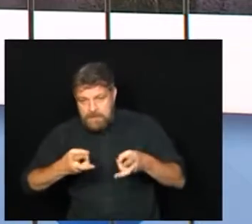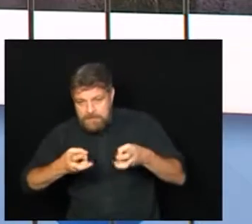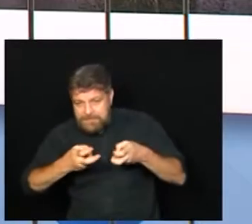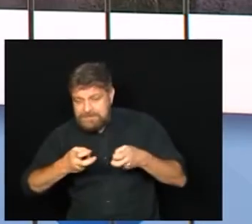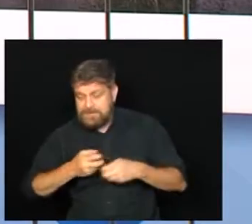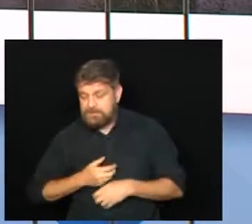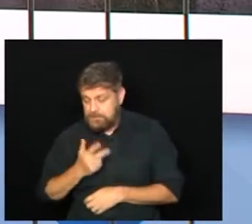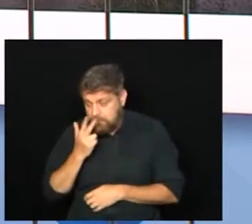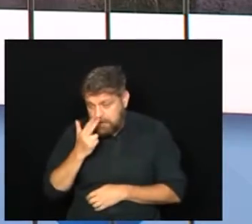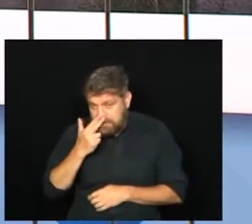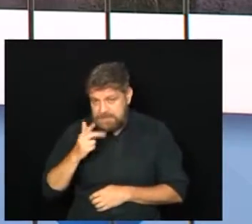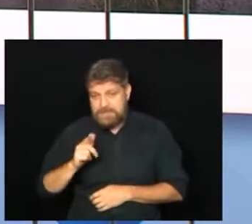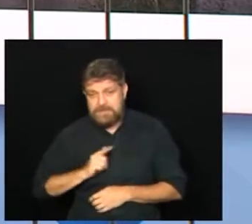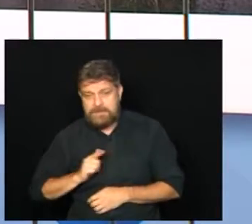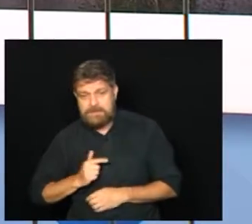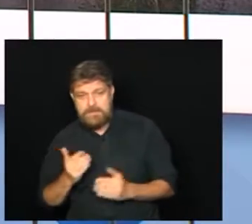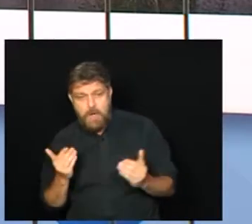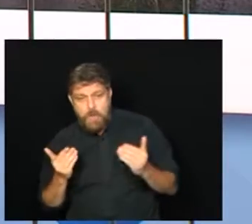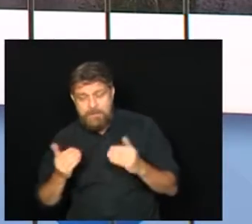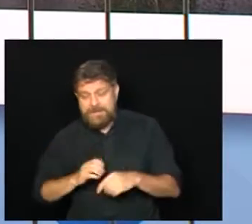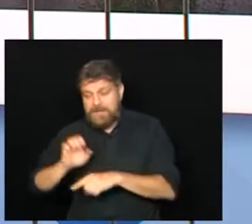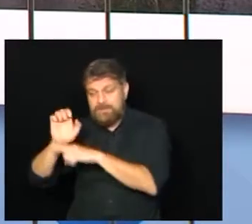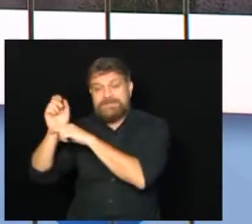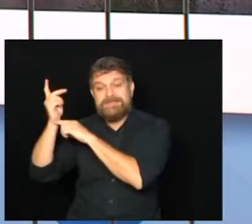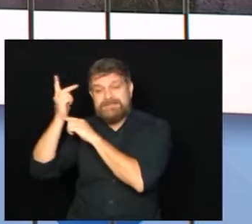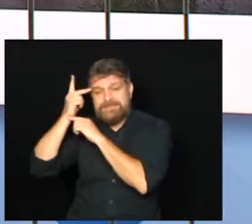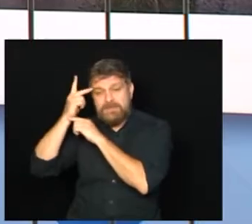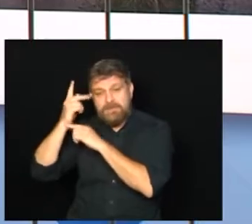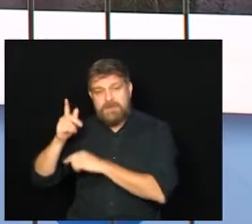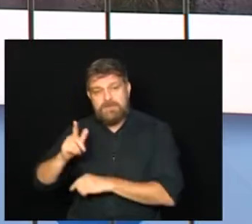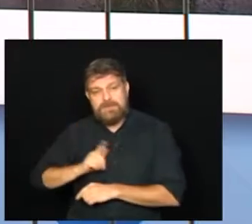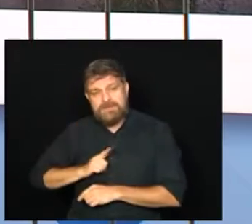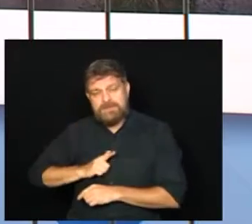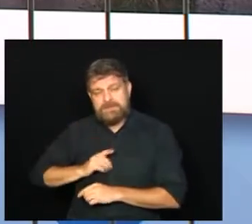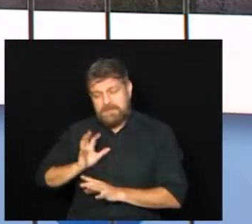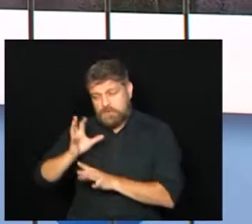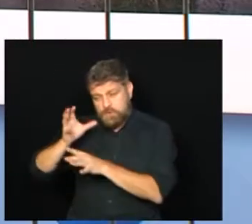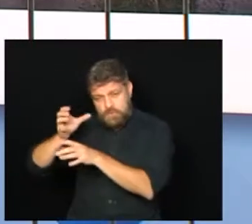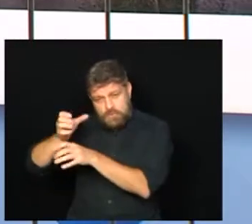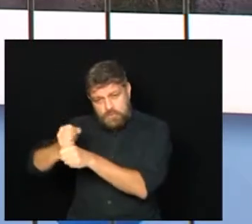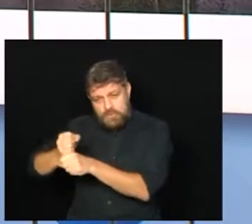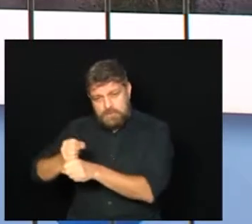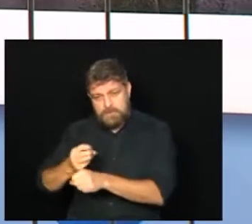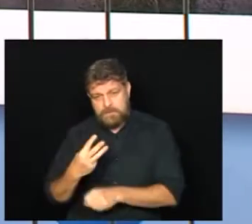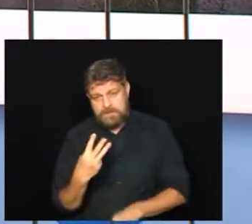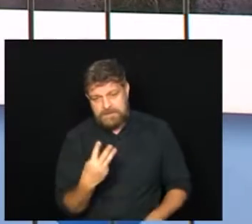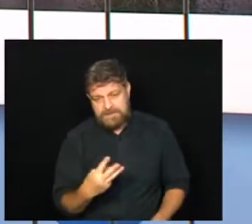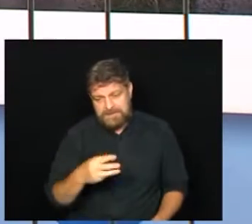tendência. Em relação ao estado de São Paulo, nós temos em todo o estado